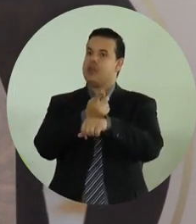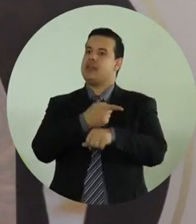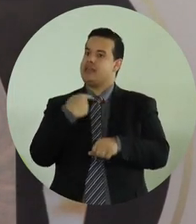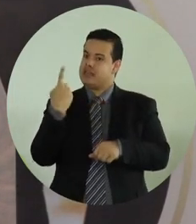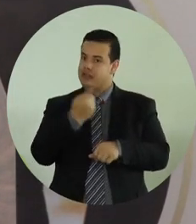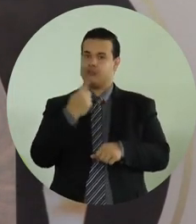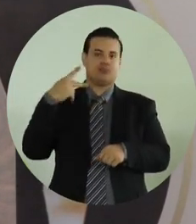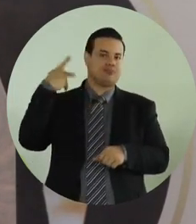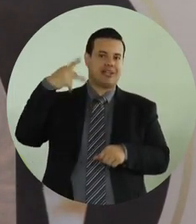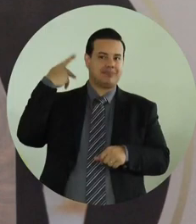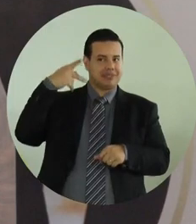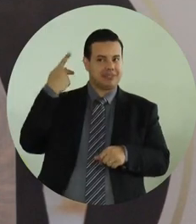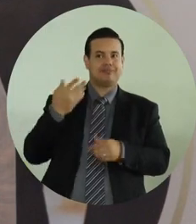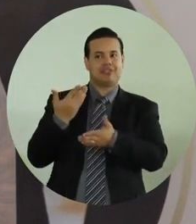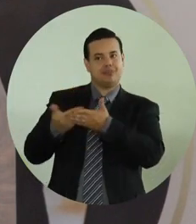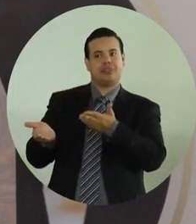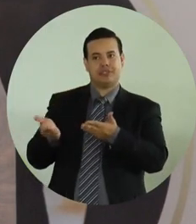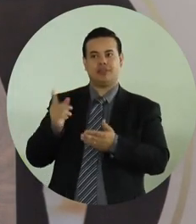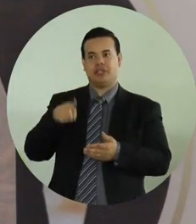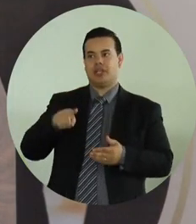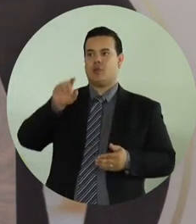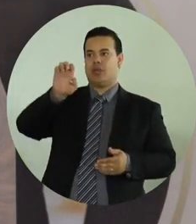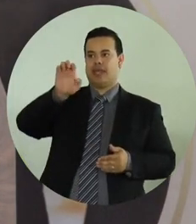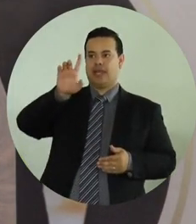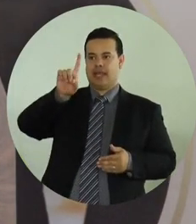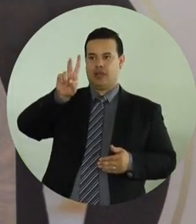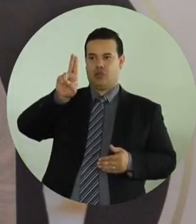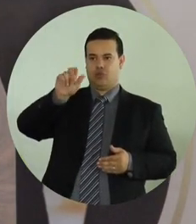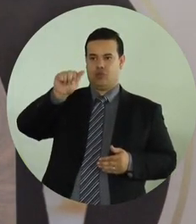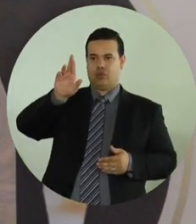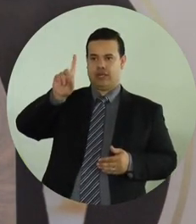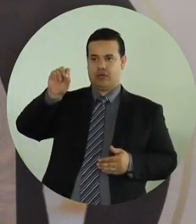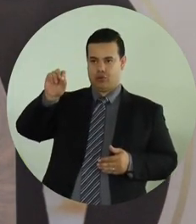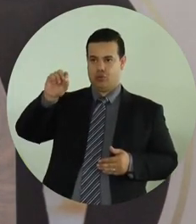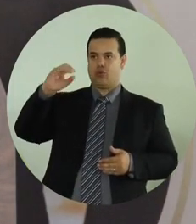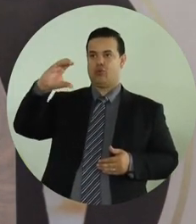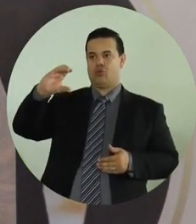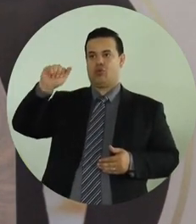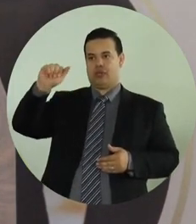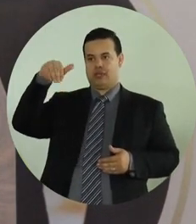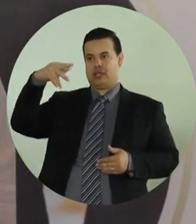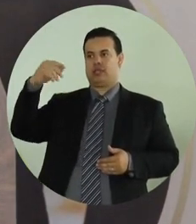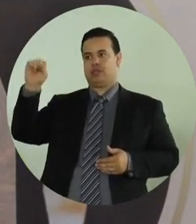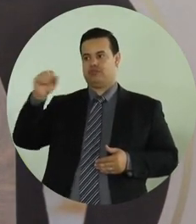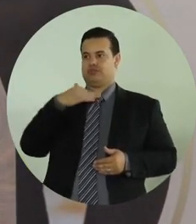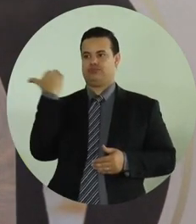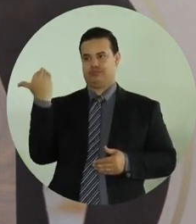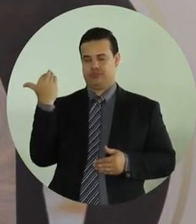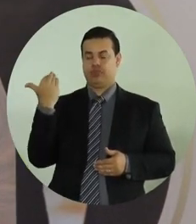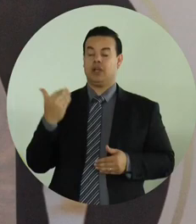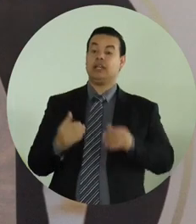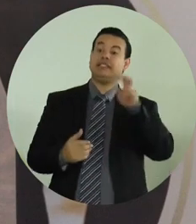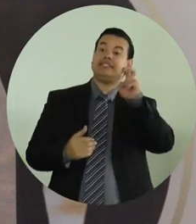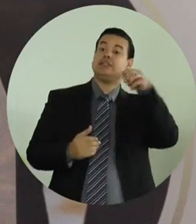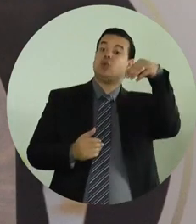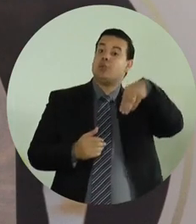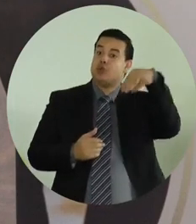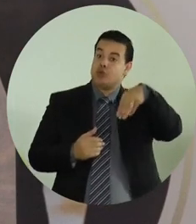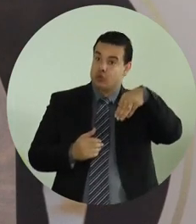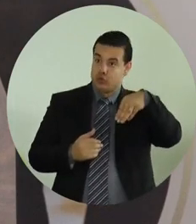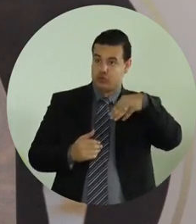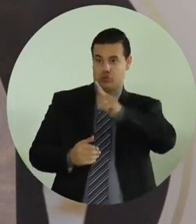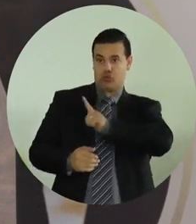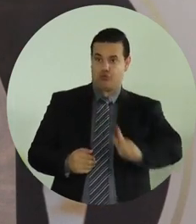grande parlamentar, que era o Eduardo Campos. Naqueles 5 minutos que o governador ainda tinha antes de se deslocar